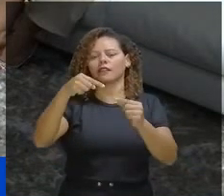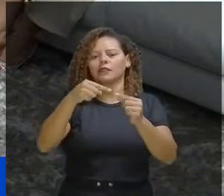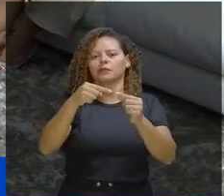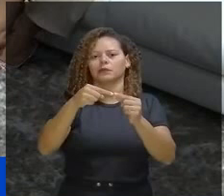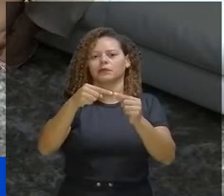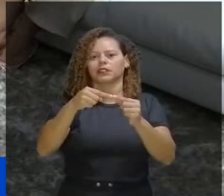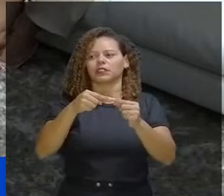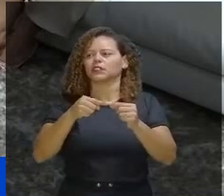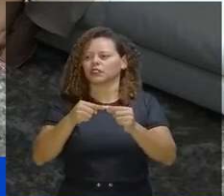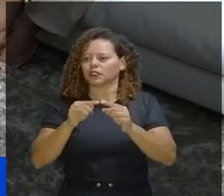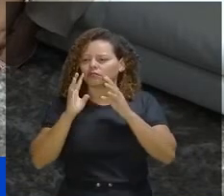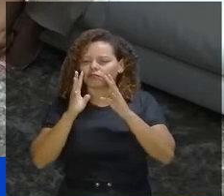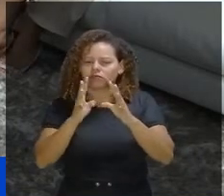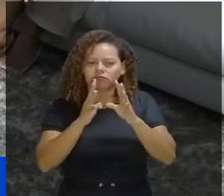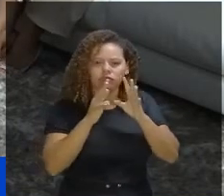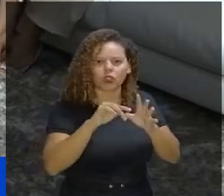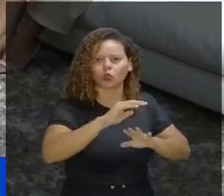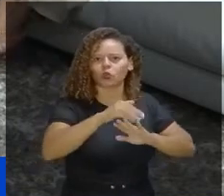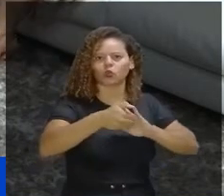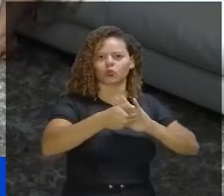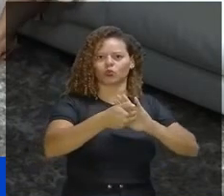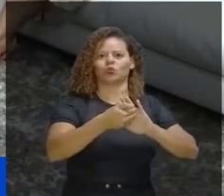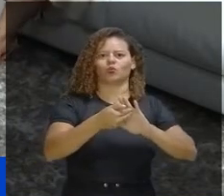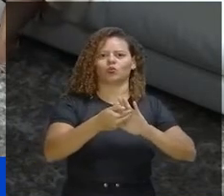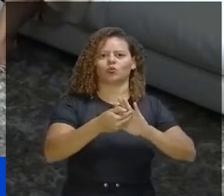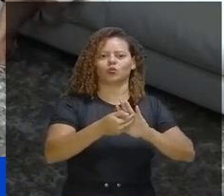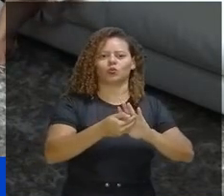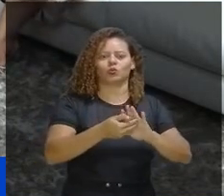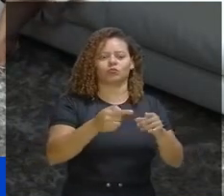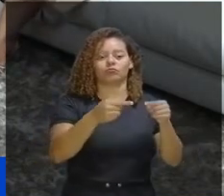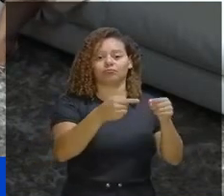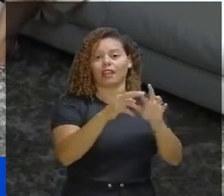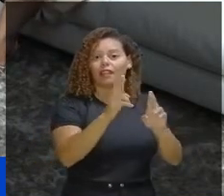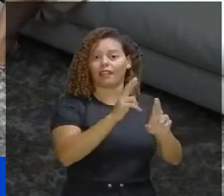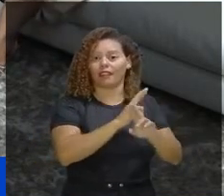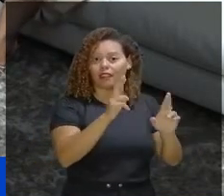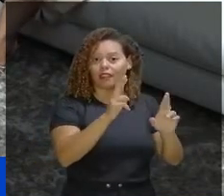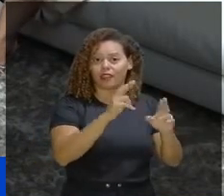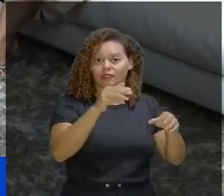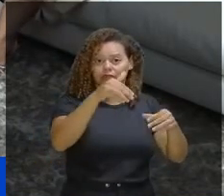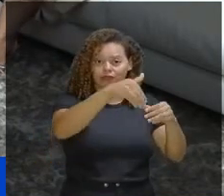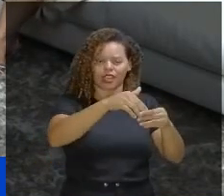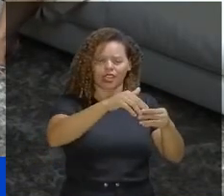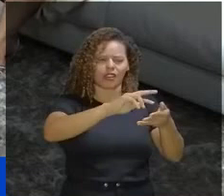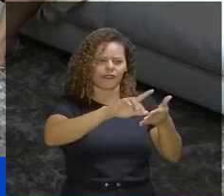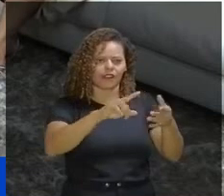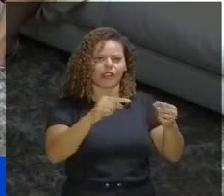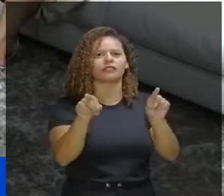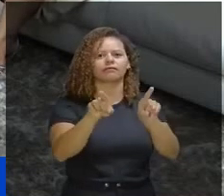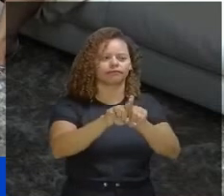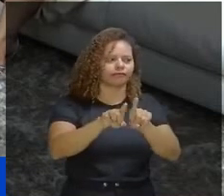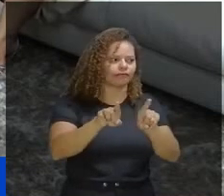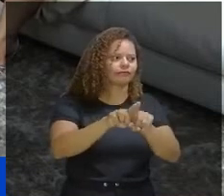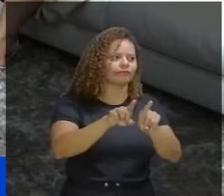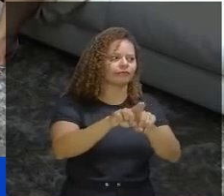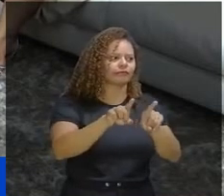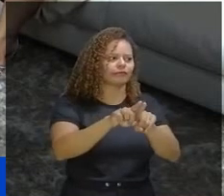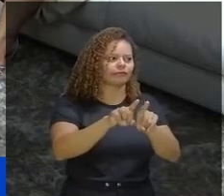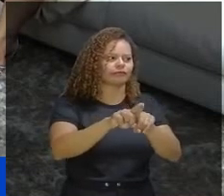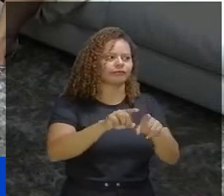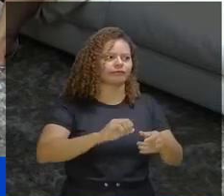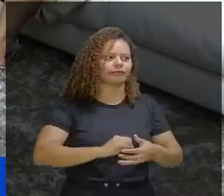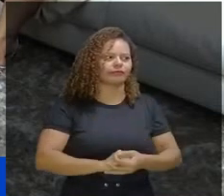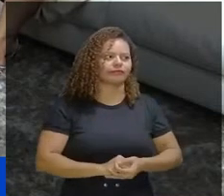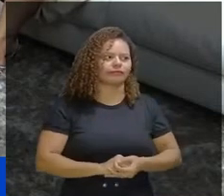especialmente a situação das mulheres, a cota das mulheres, nós precisamos fortalecer isso cada vez mais, mas também